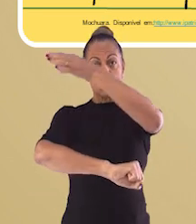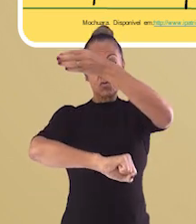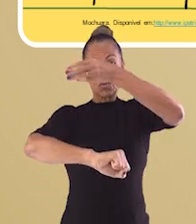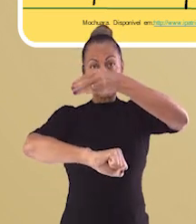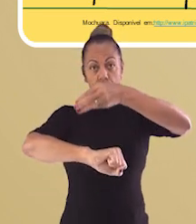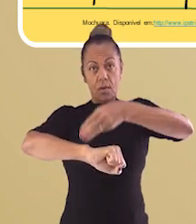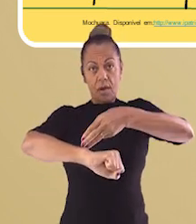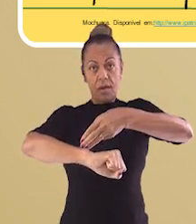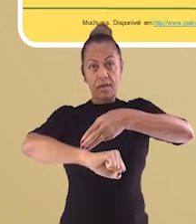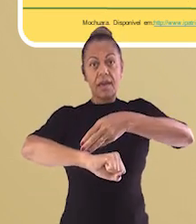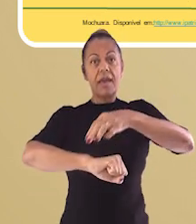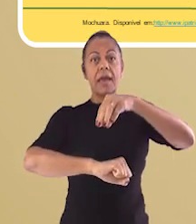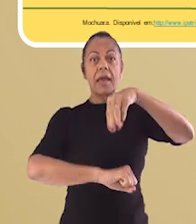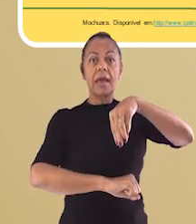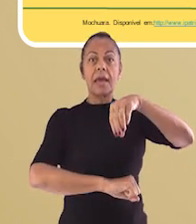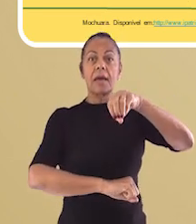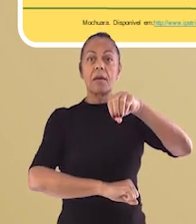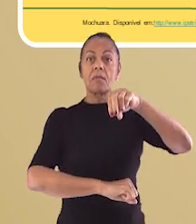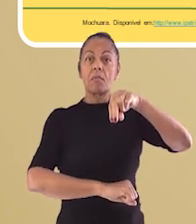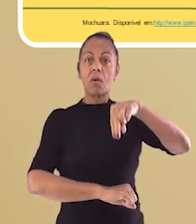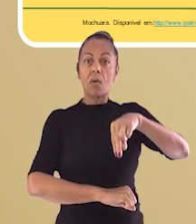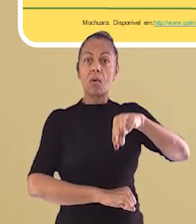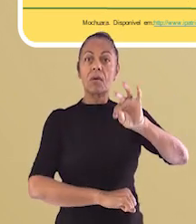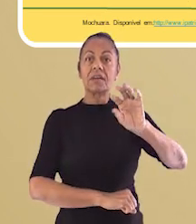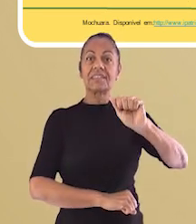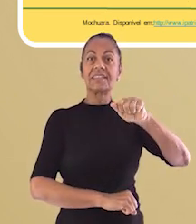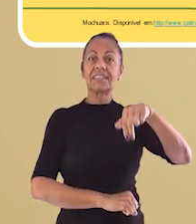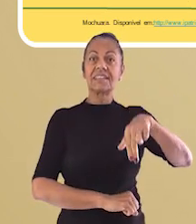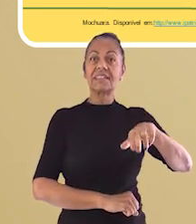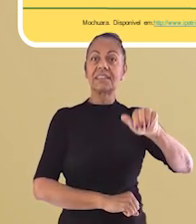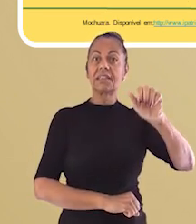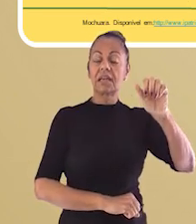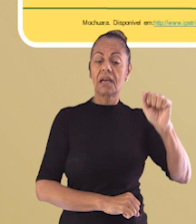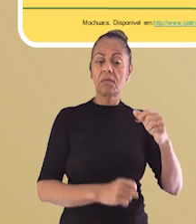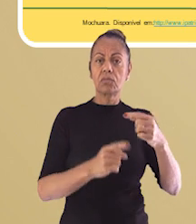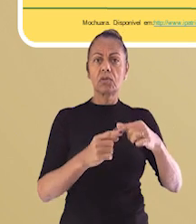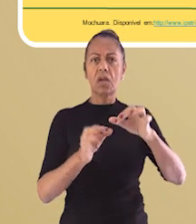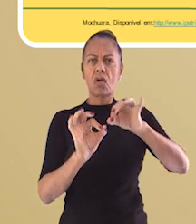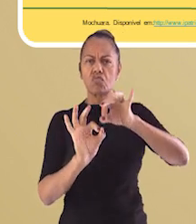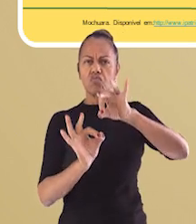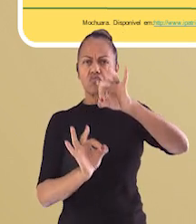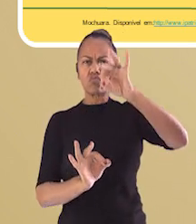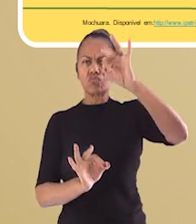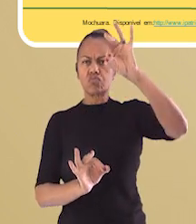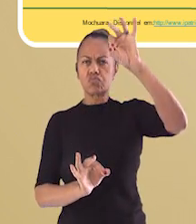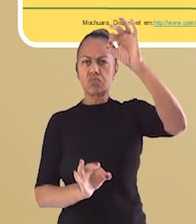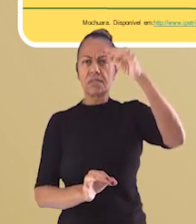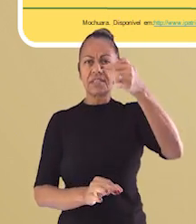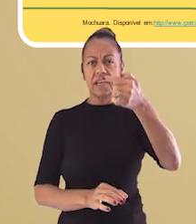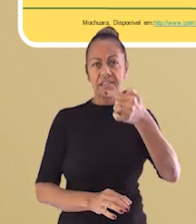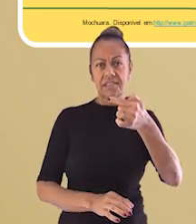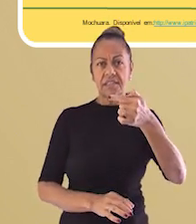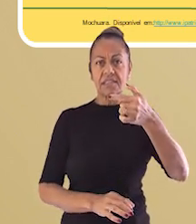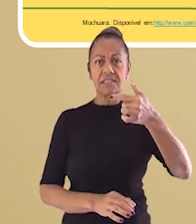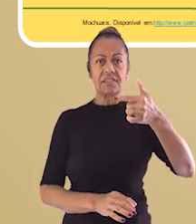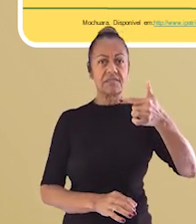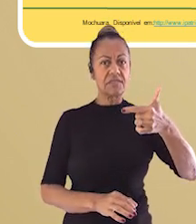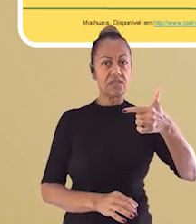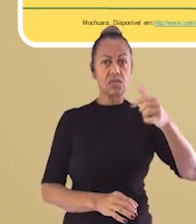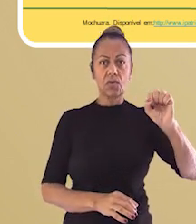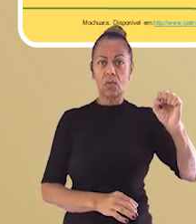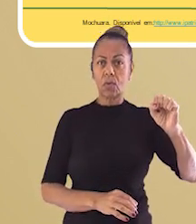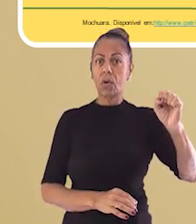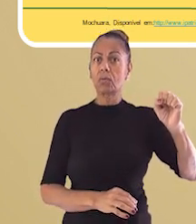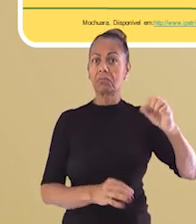Mochoara é uma montanha. Sabemos disso pela sua altitude, que é de 728